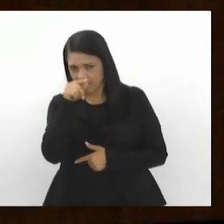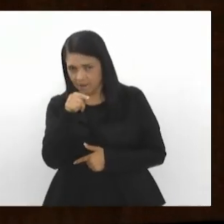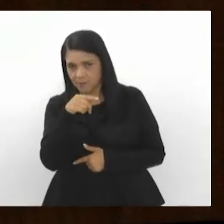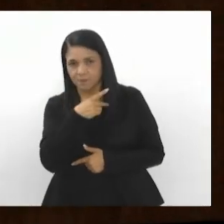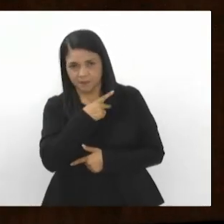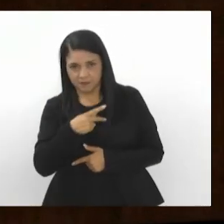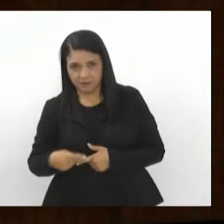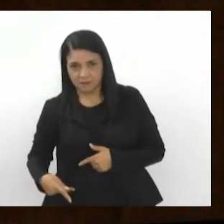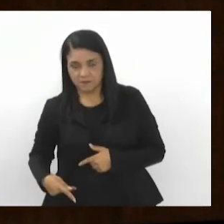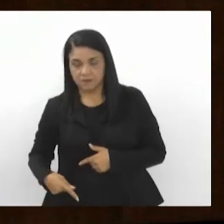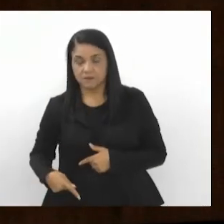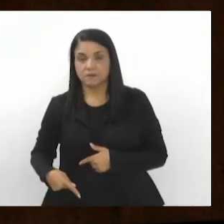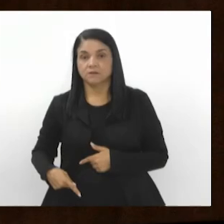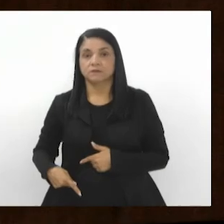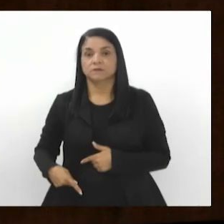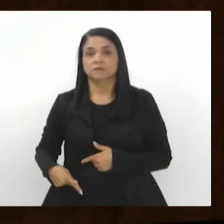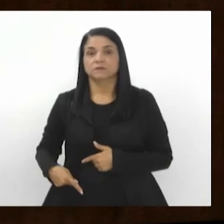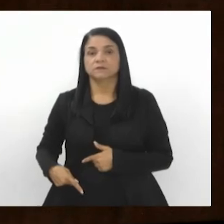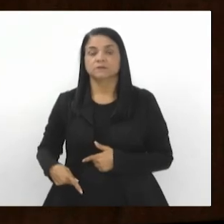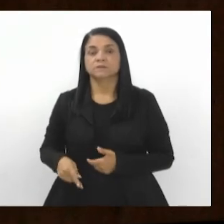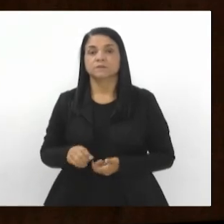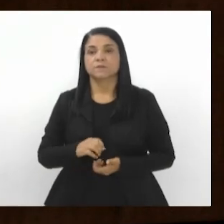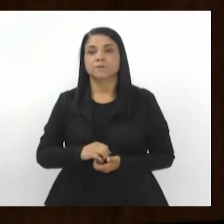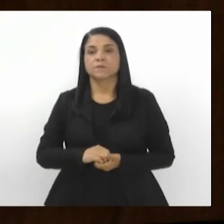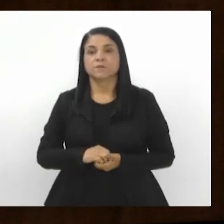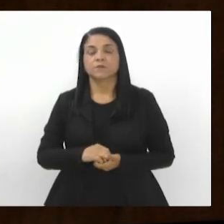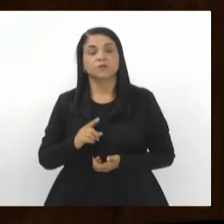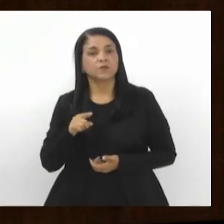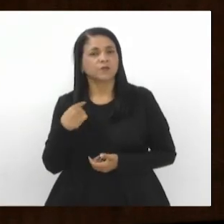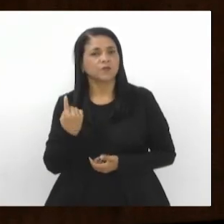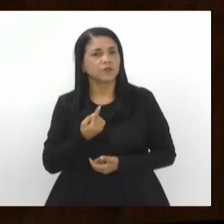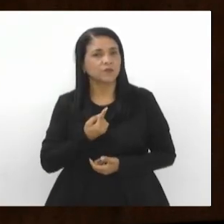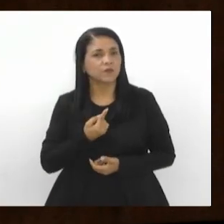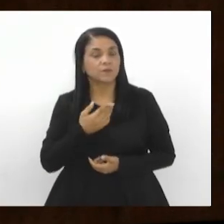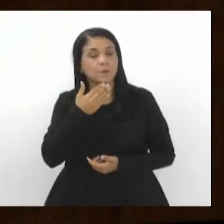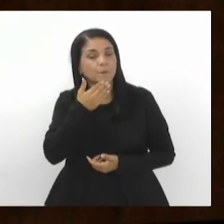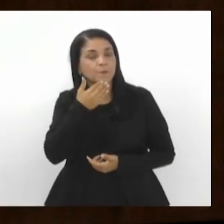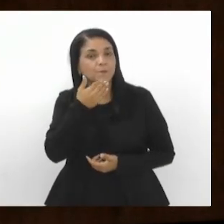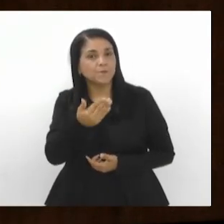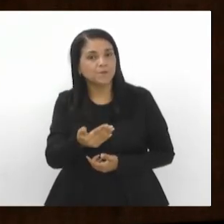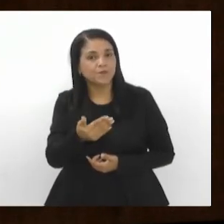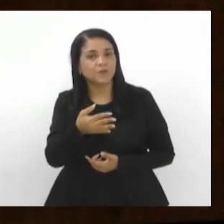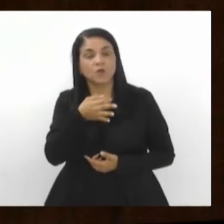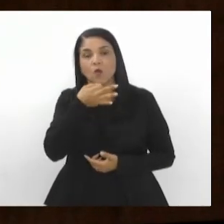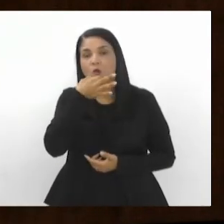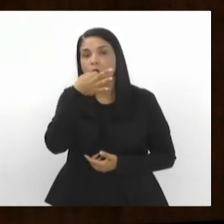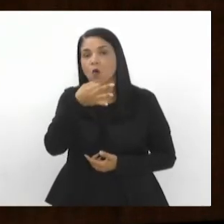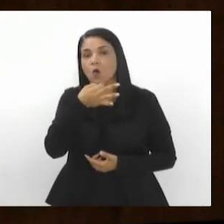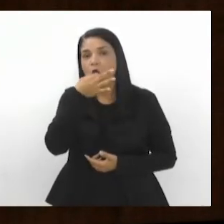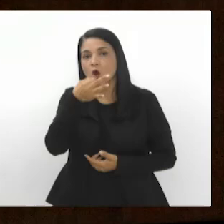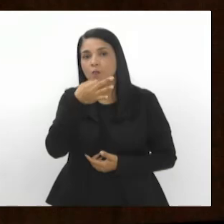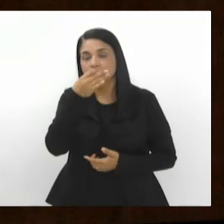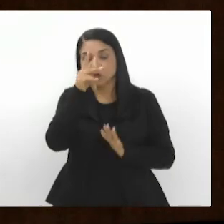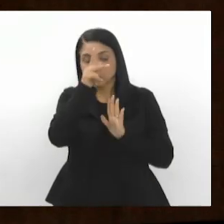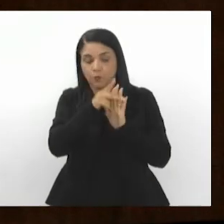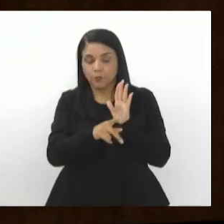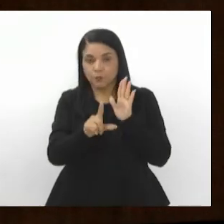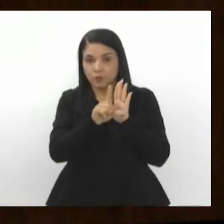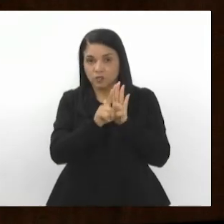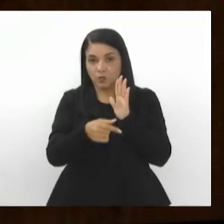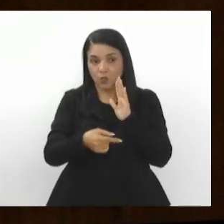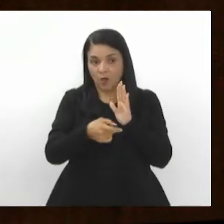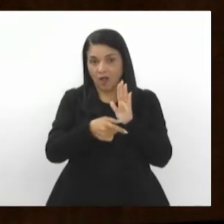presidente, que nós pedimos a opinião do projeto